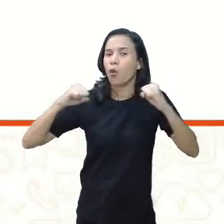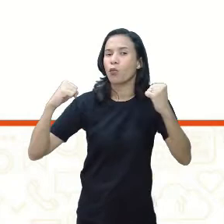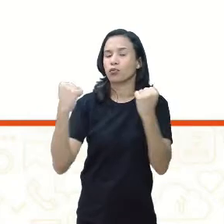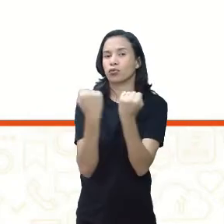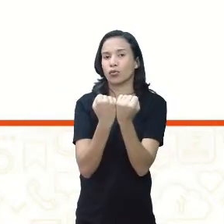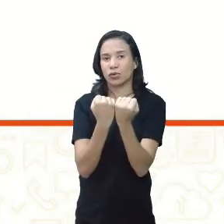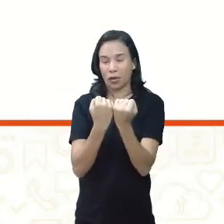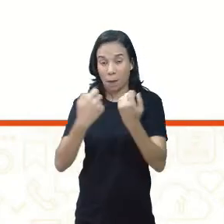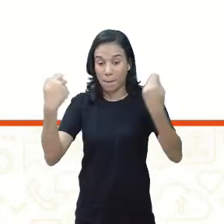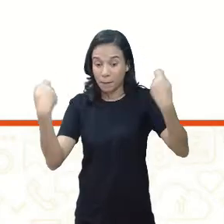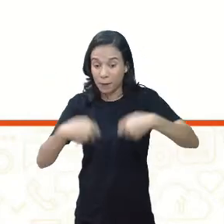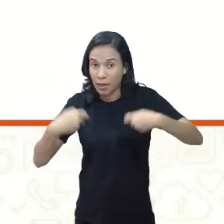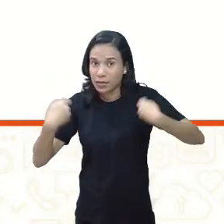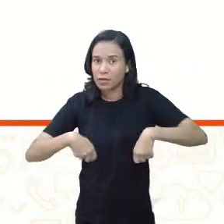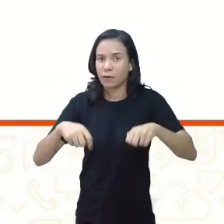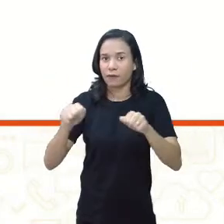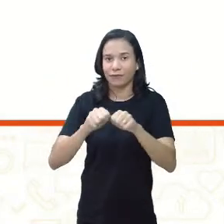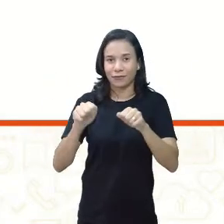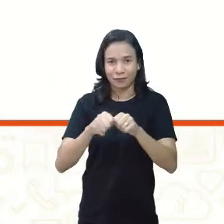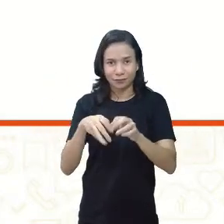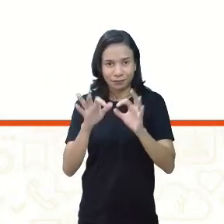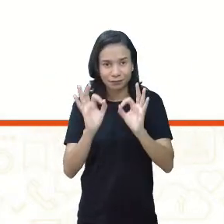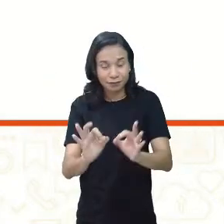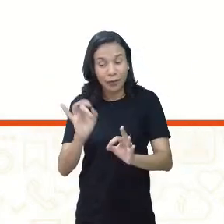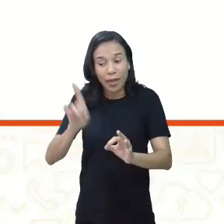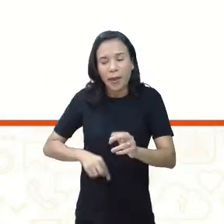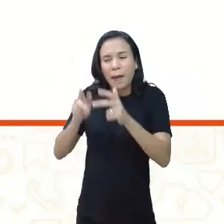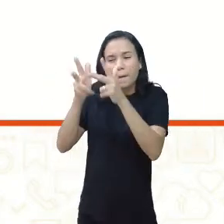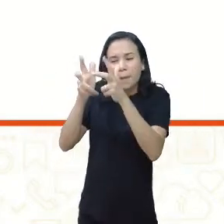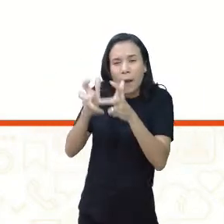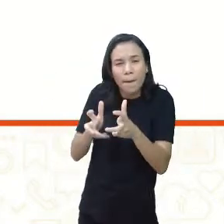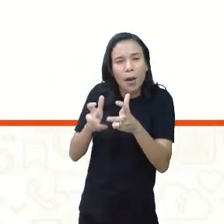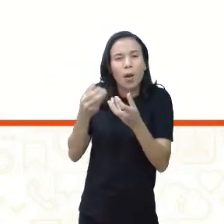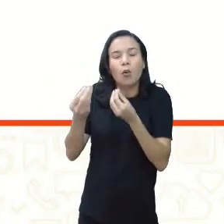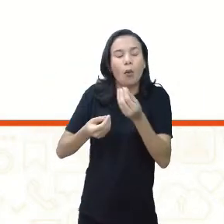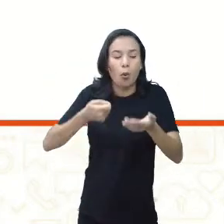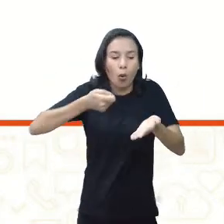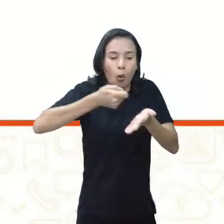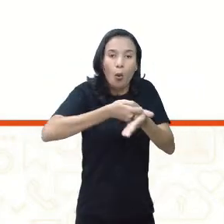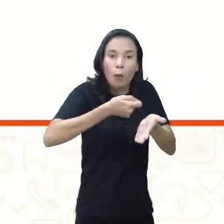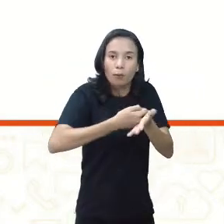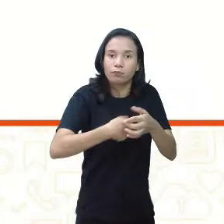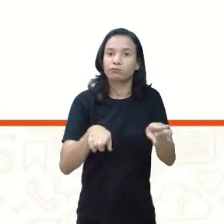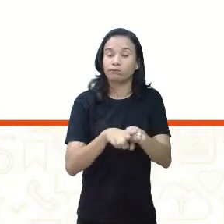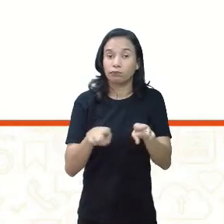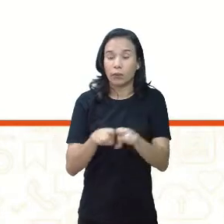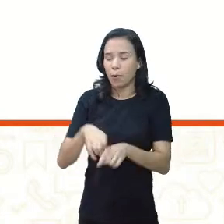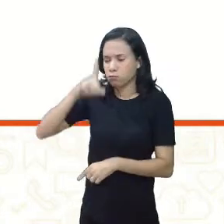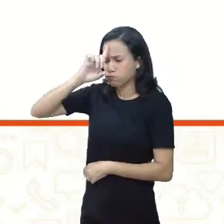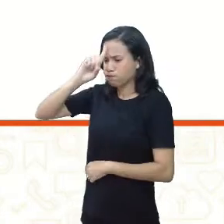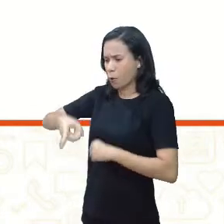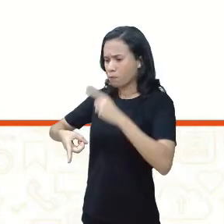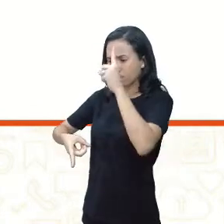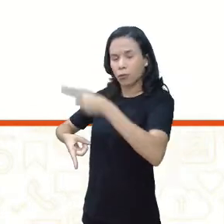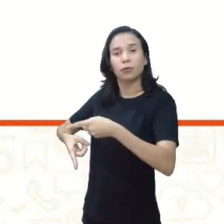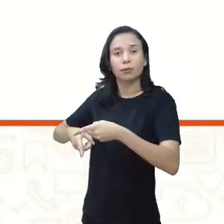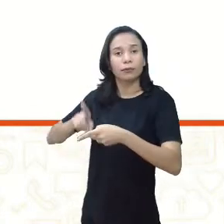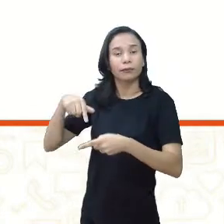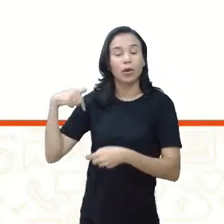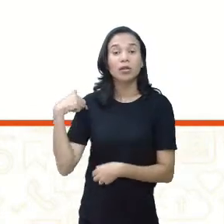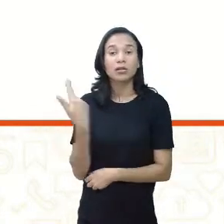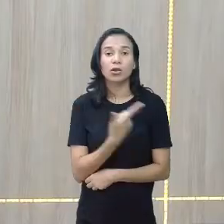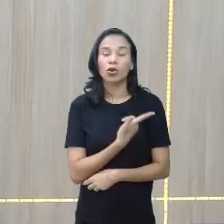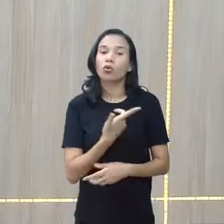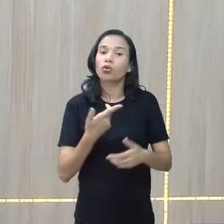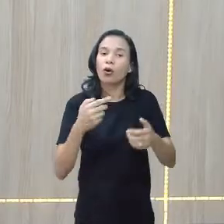eles precipitam, que eles mobilizam, né? A percepção de obrigações e a percepção de ordenações. Quando a gente